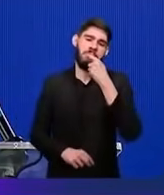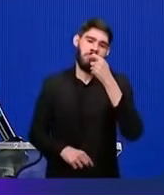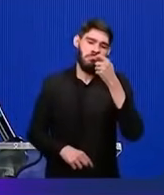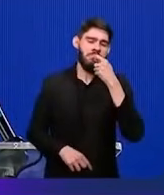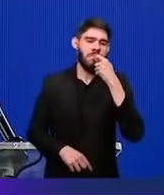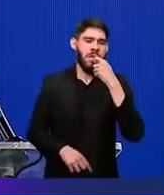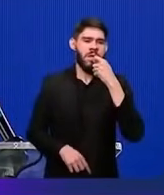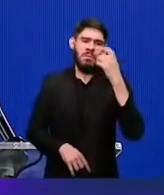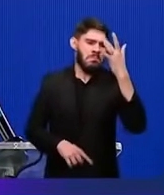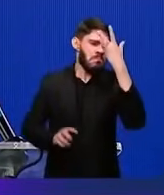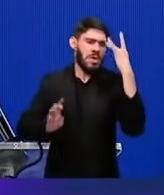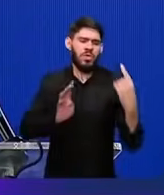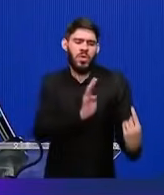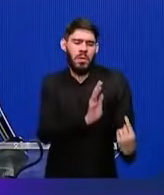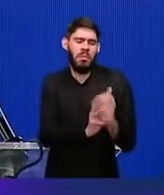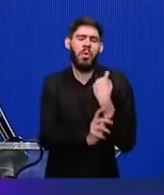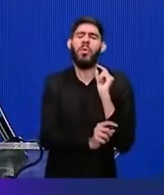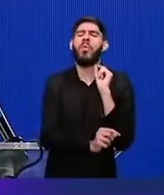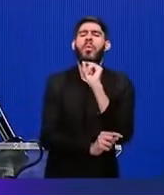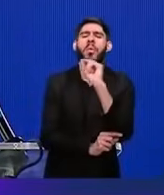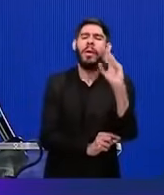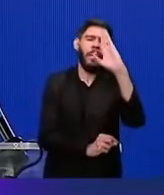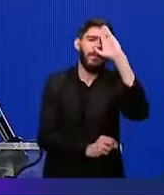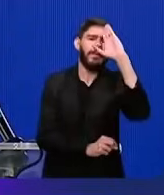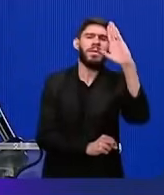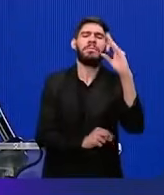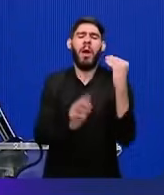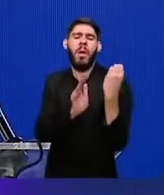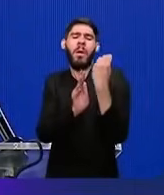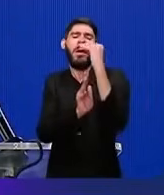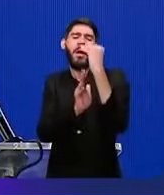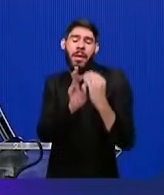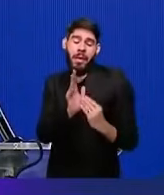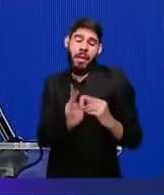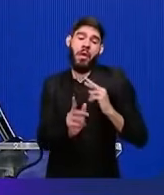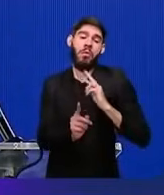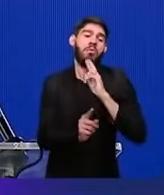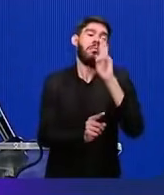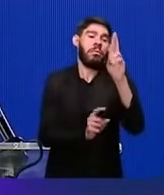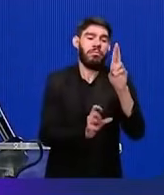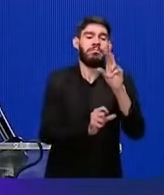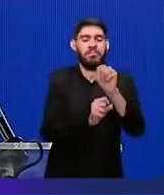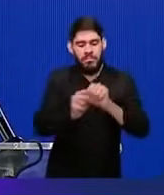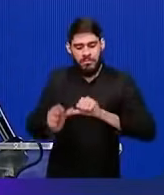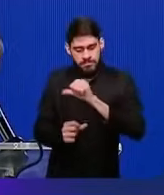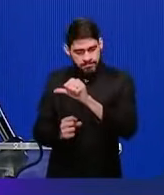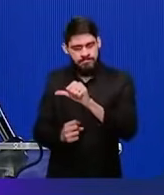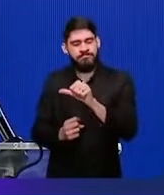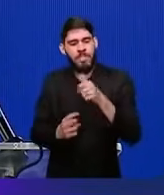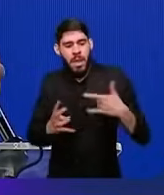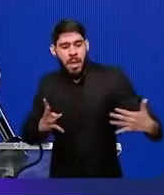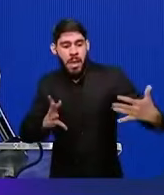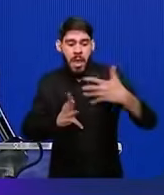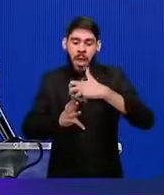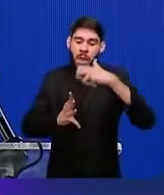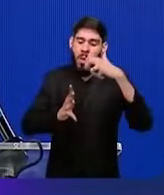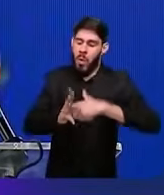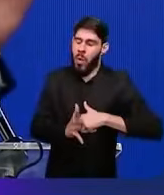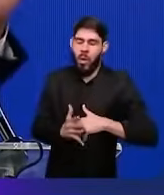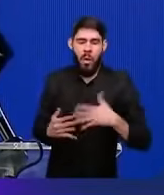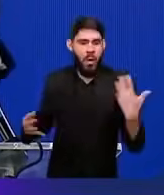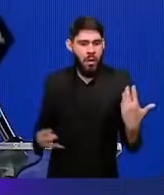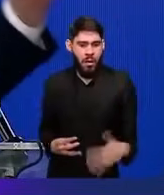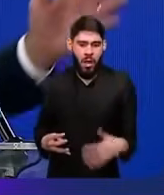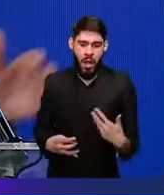à pergunta, qual é as suas prioridades? Eu falei, nós vamos fazer a reforma tributária. Aquilo foi um banho de água fria